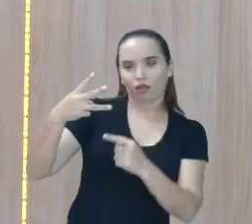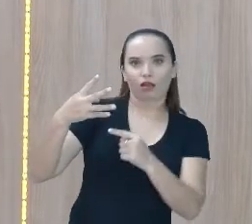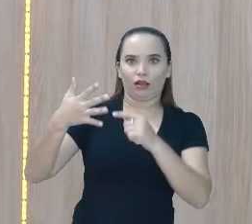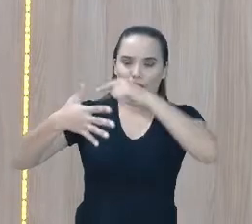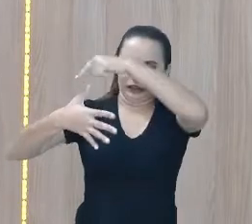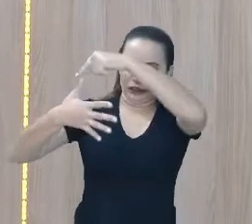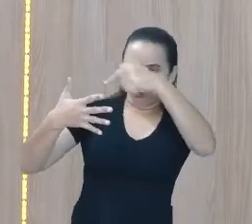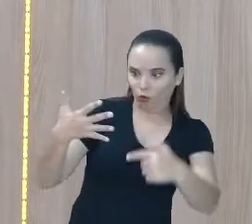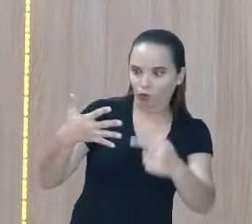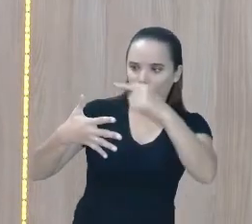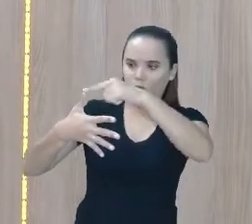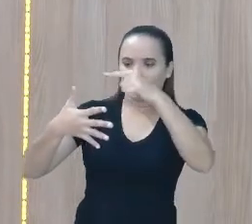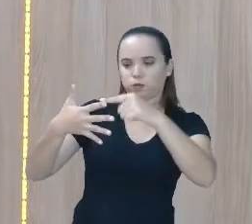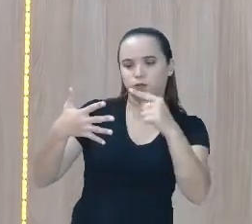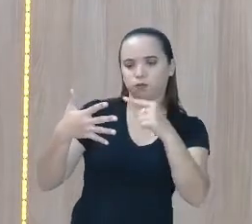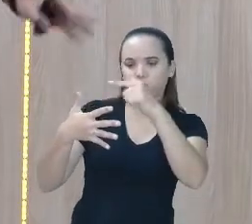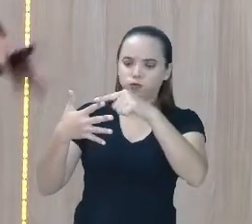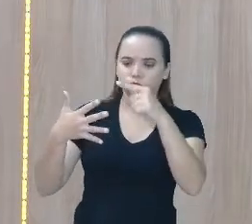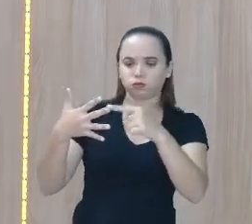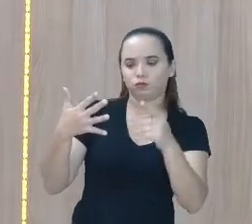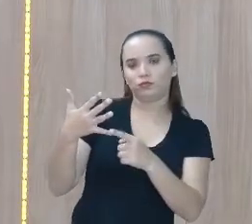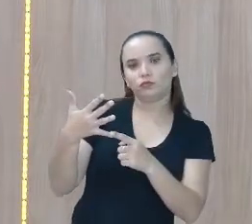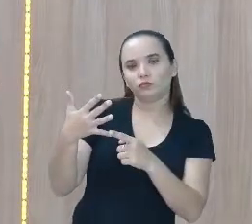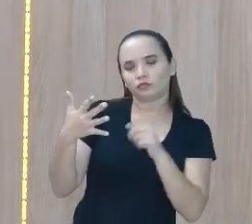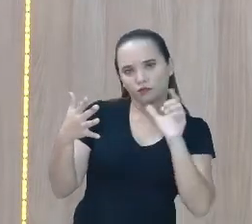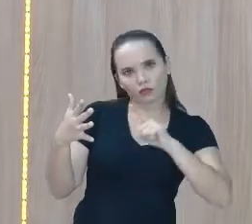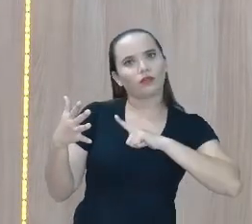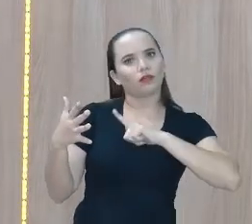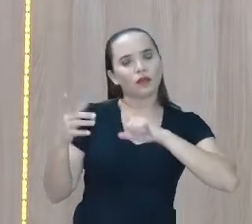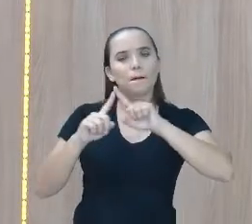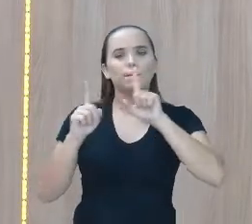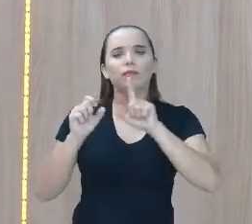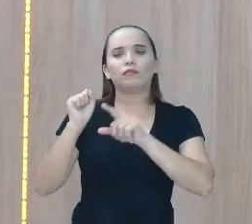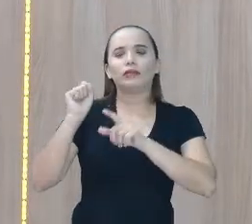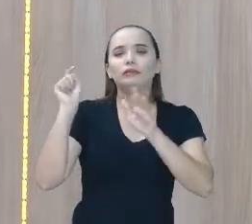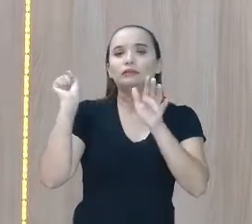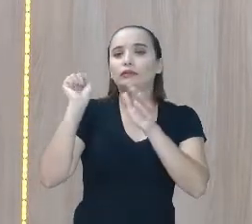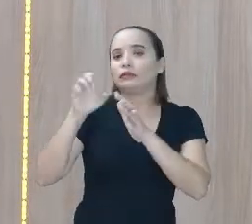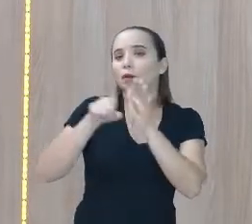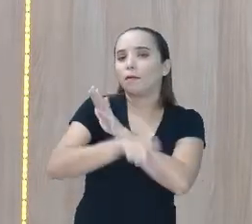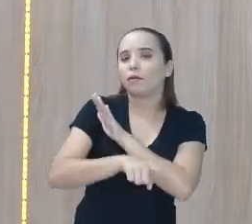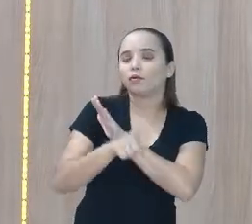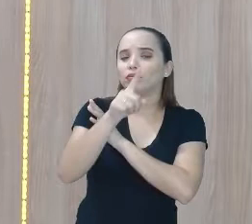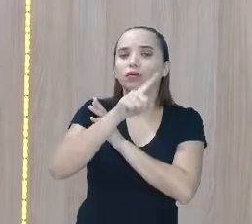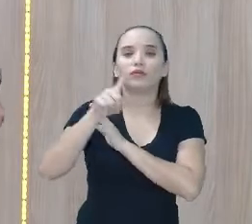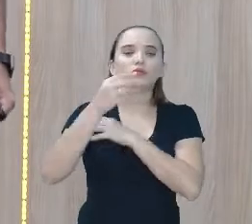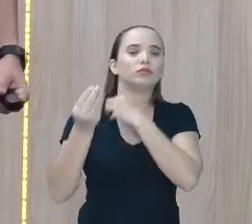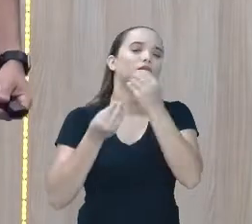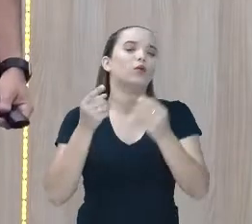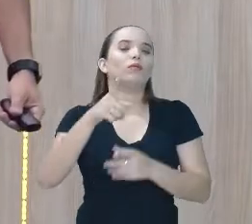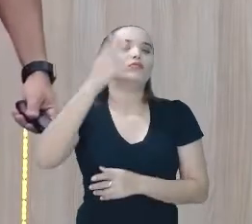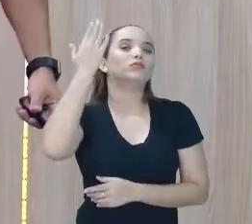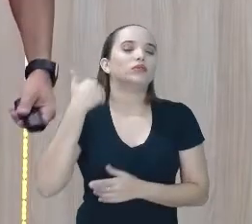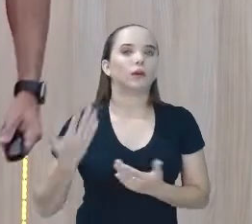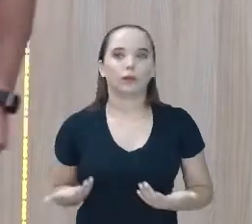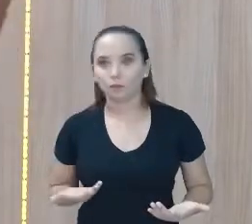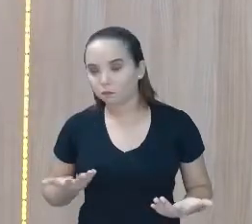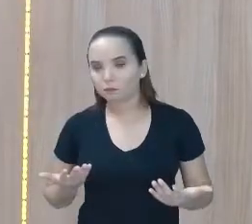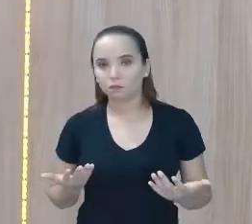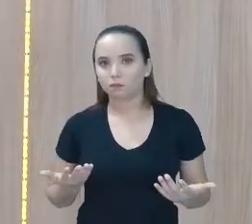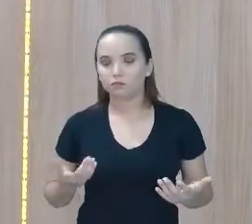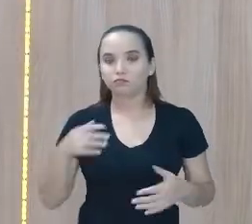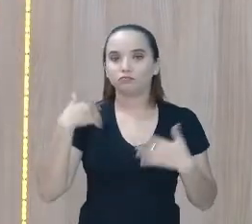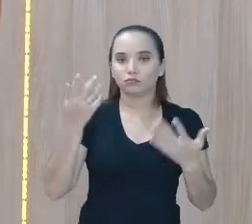é que eu vou saber se eu perguntar a você, sem aparecer linha nenhuma, tá? 12 é múltiplo de 5, como é que eu vou saber?